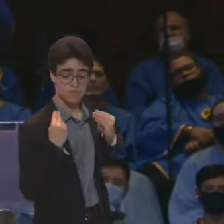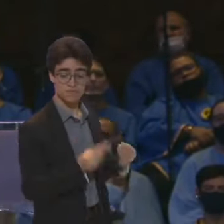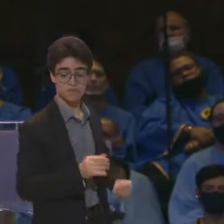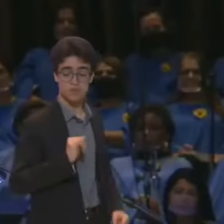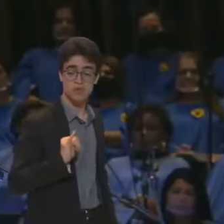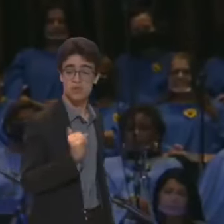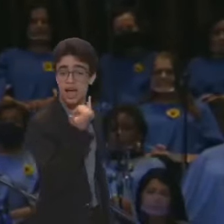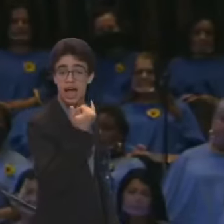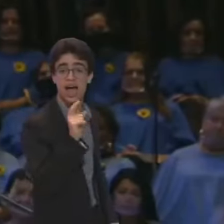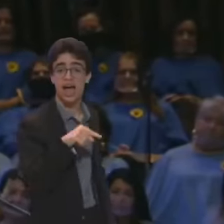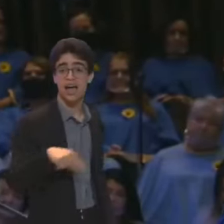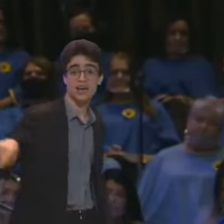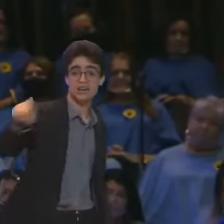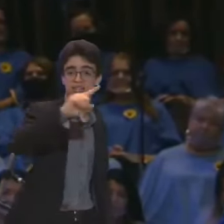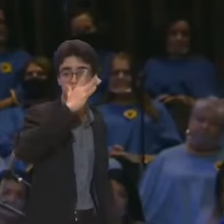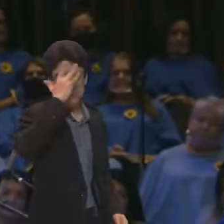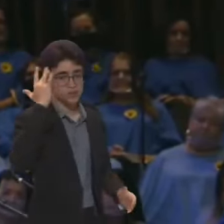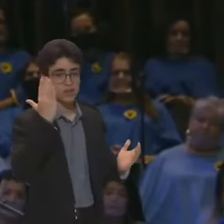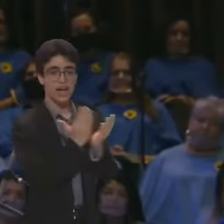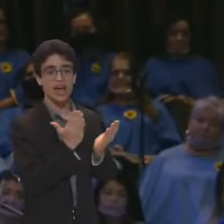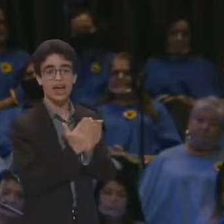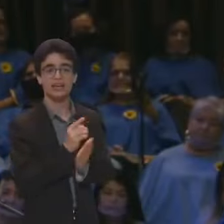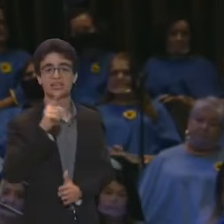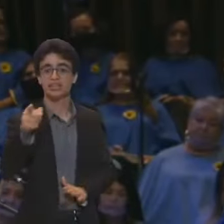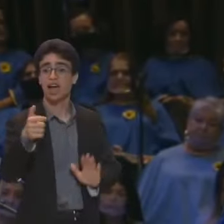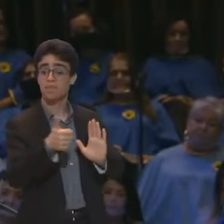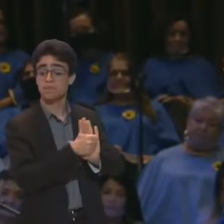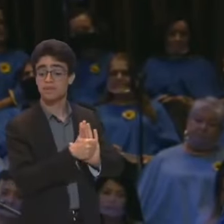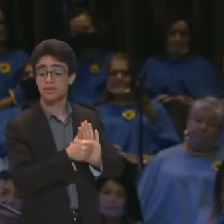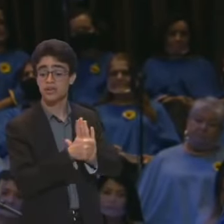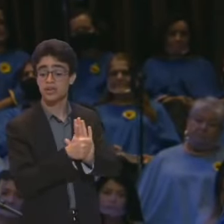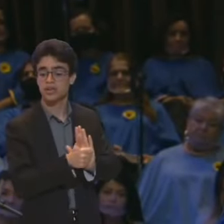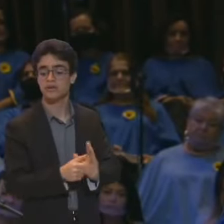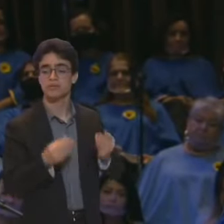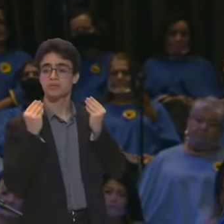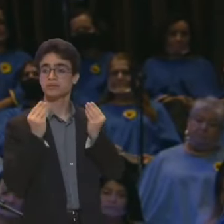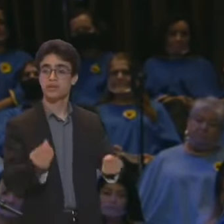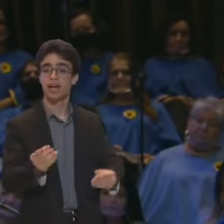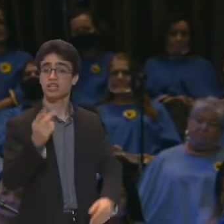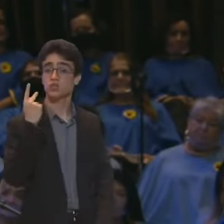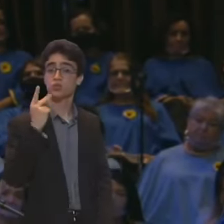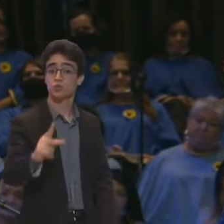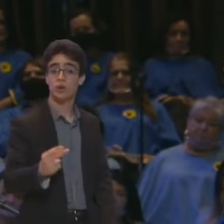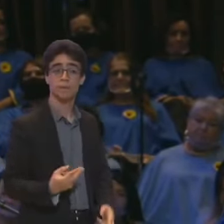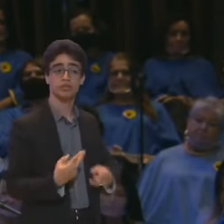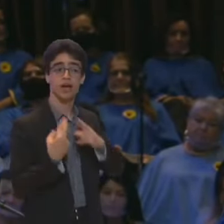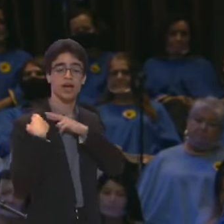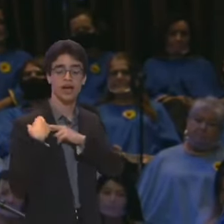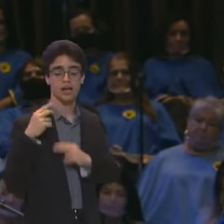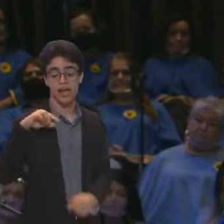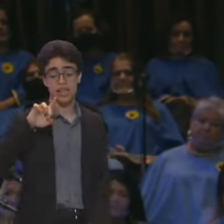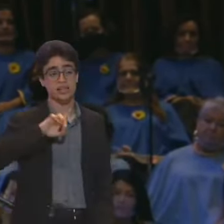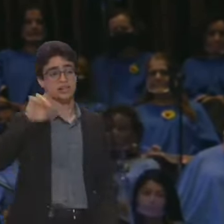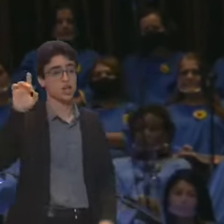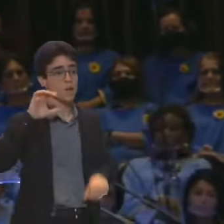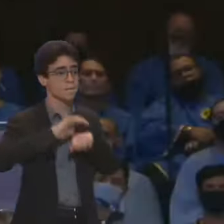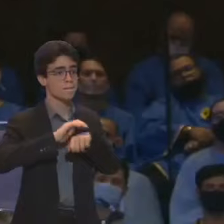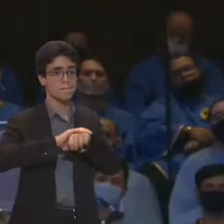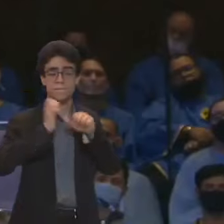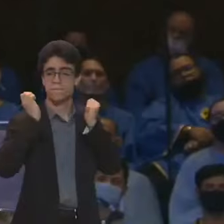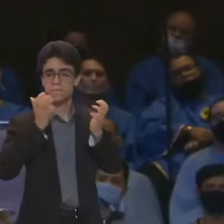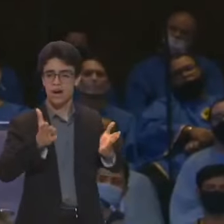privilégio eu estou dando aos crentes da primeira igreja batista de Curitiba. É seu, dado por Deus, é um direito que você